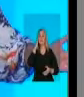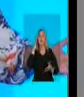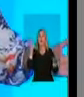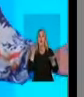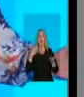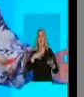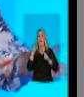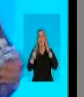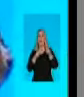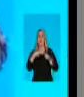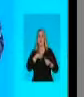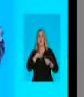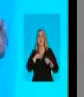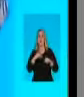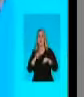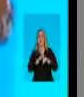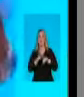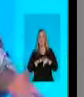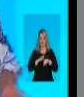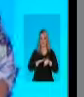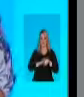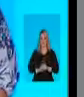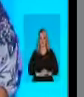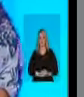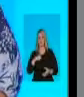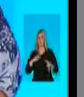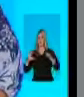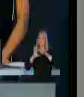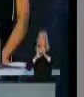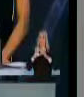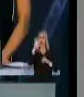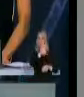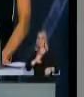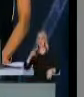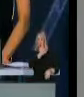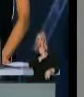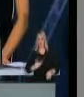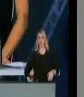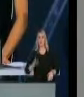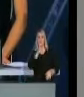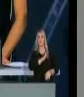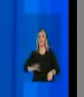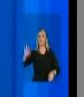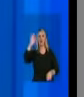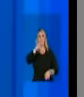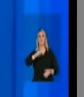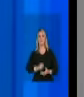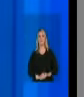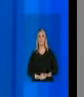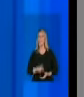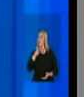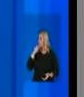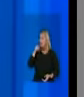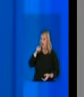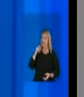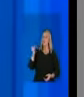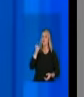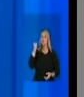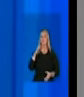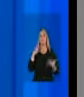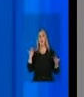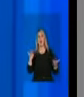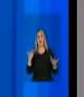ter relações administrativas com o Estado e com o governo federal. Maurício Lima, 15 segundos. Pois é, a senhora está dizendo que é importante, mas ao